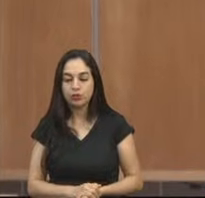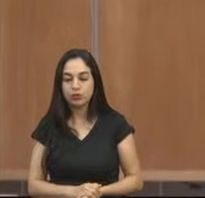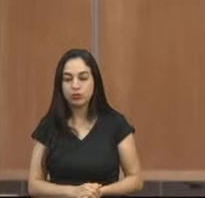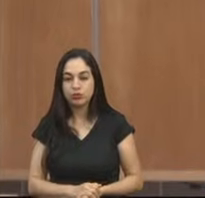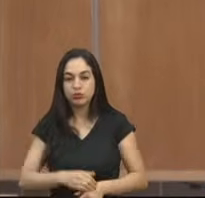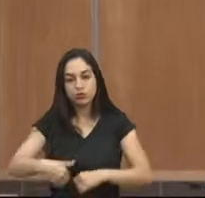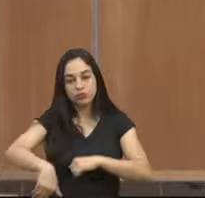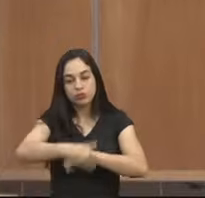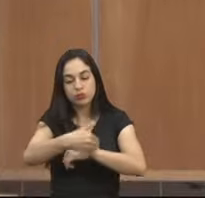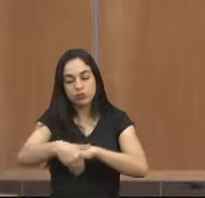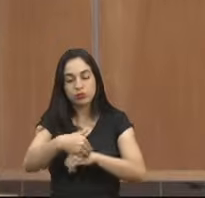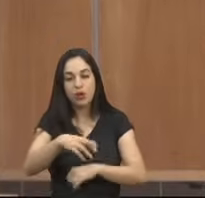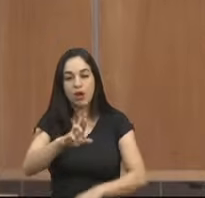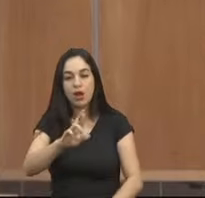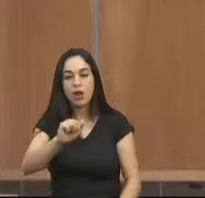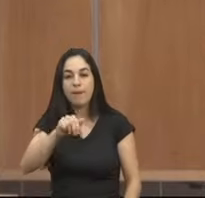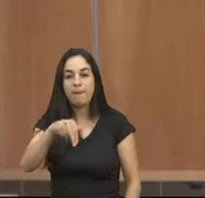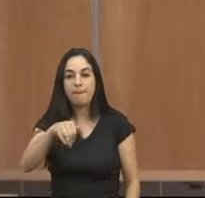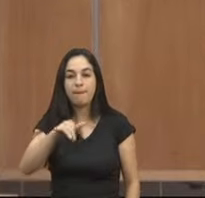Ramiro Cabral.